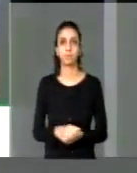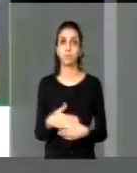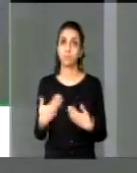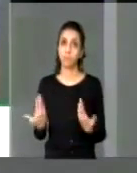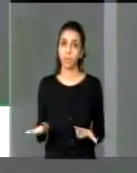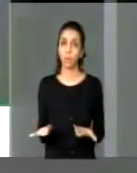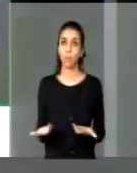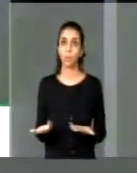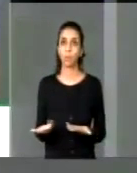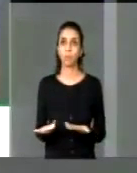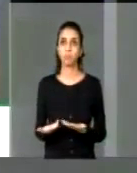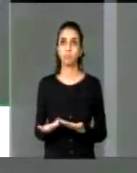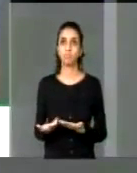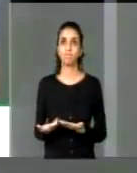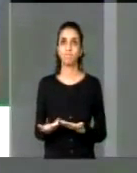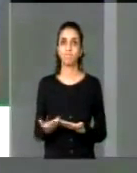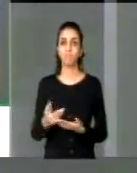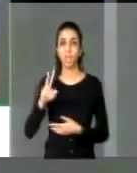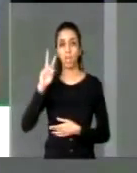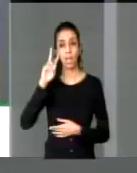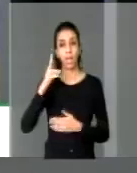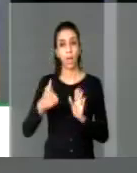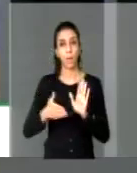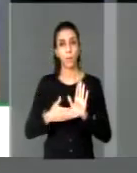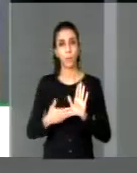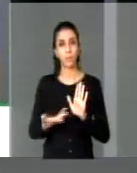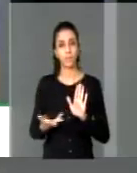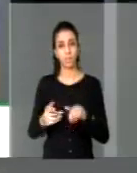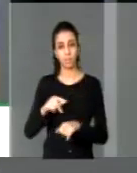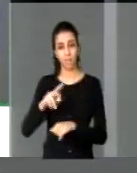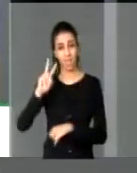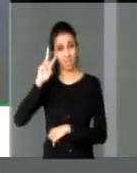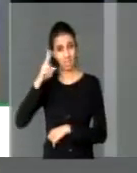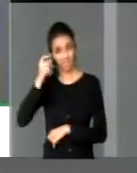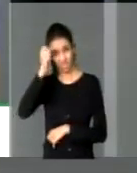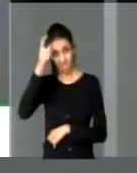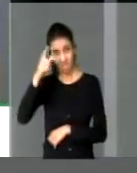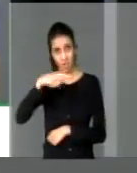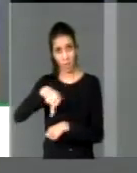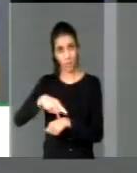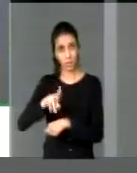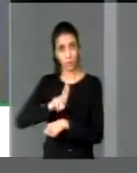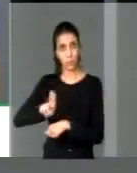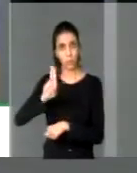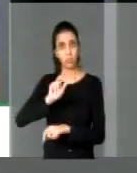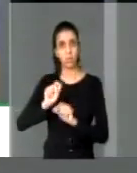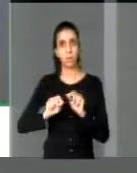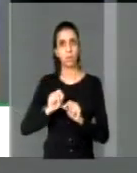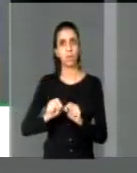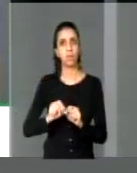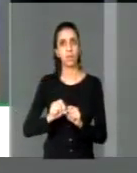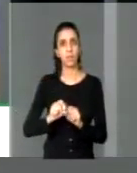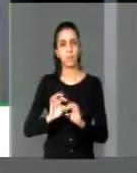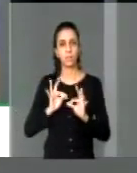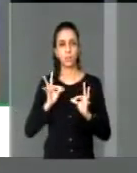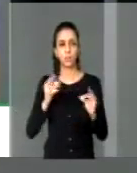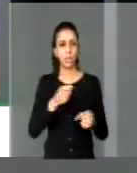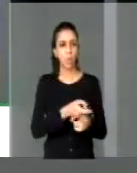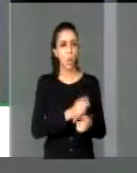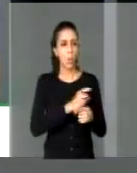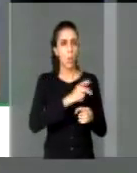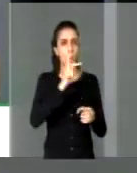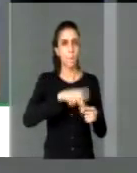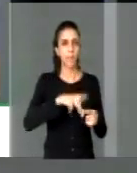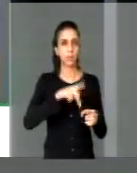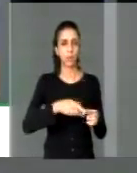de uma iniciativa que o Estado brasileiro utiliza para apropriar nacionalmente uma parte maior da renda petroleira, além